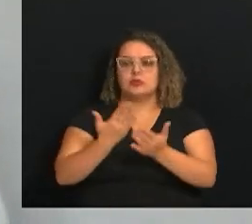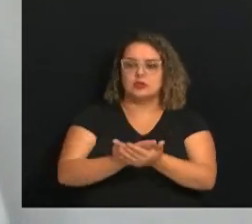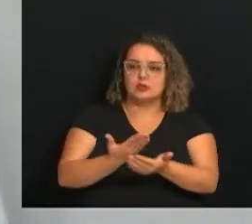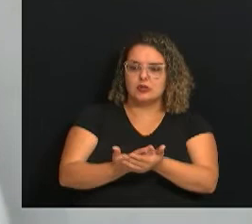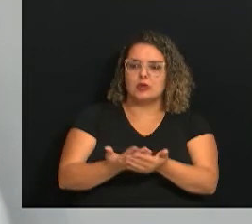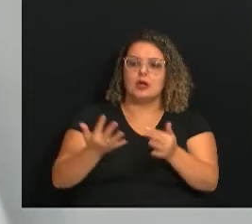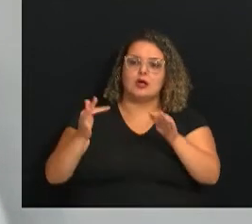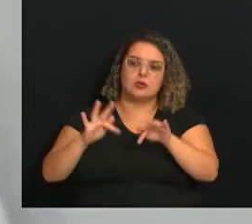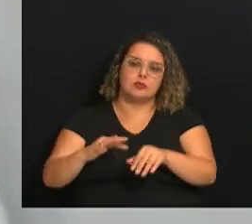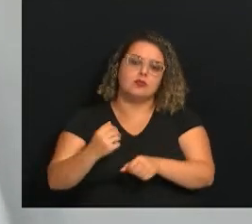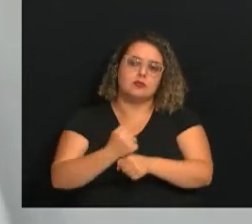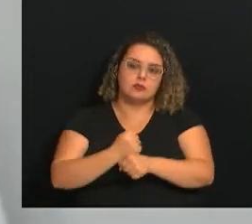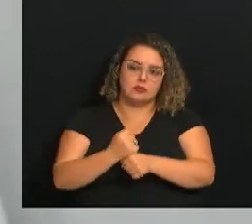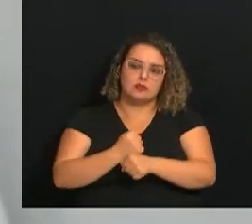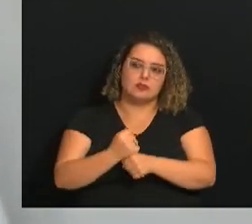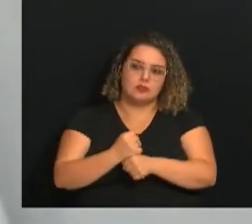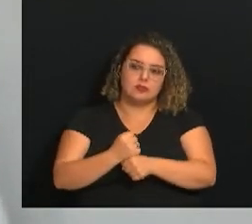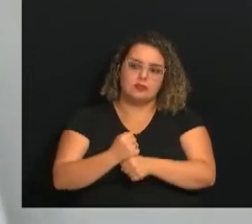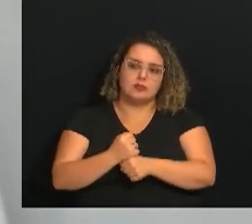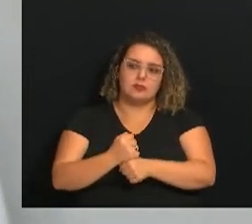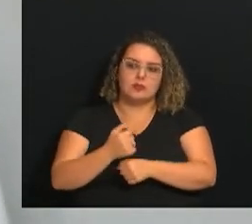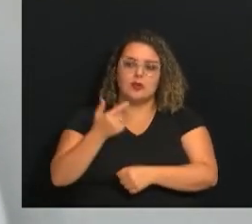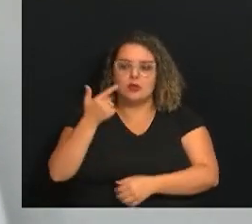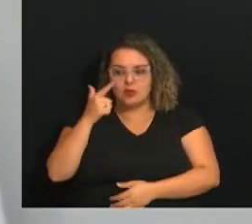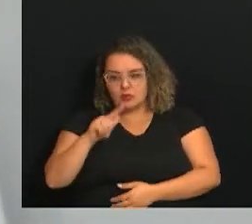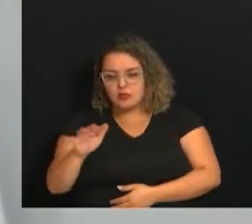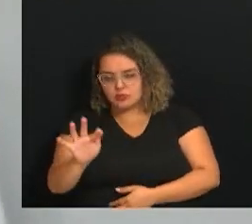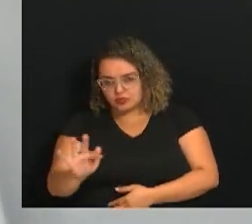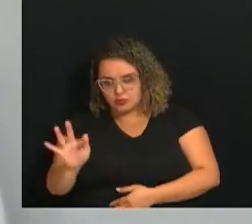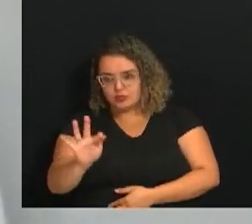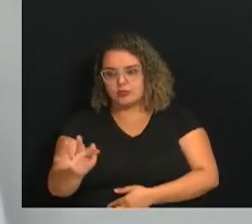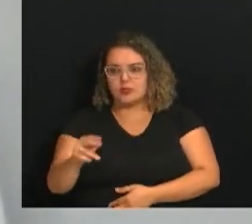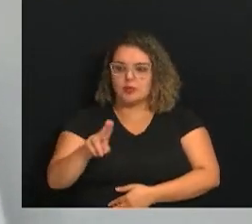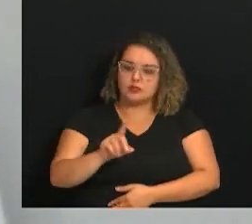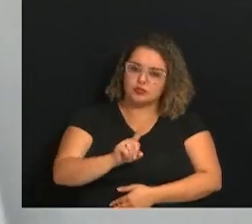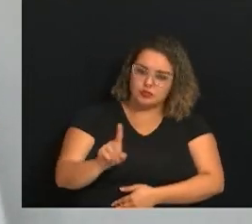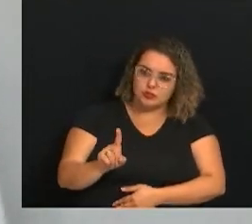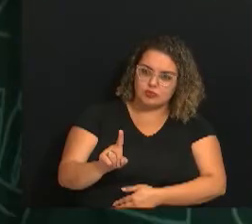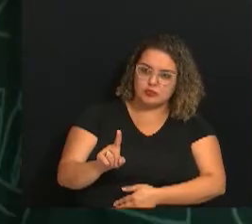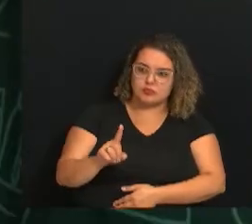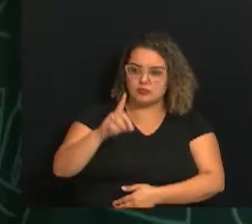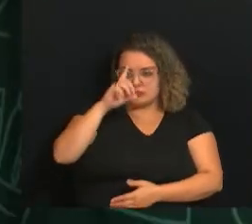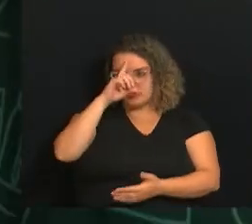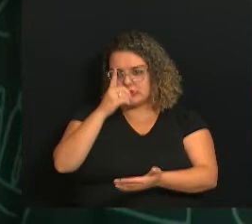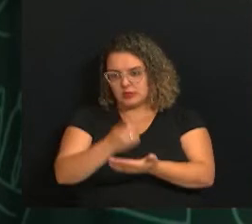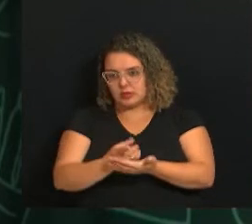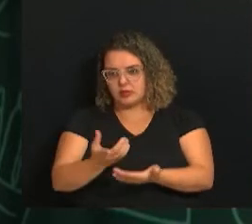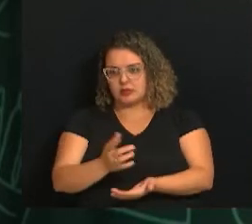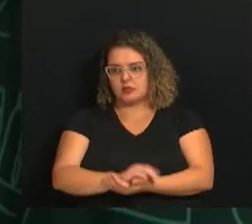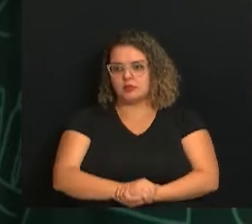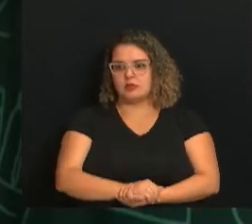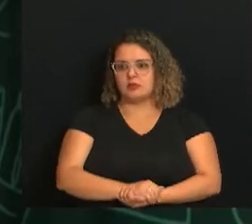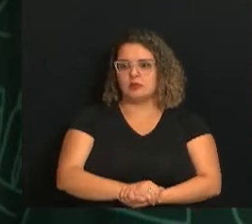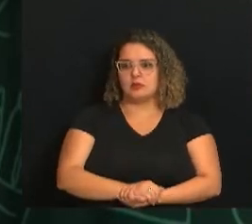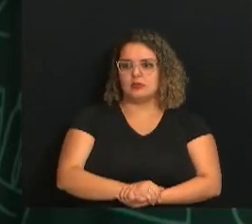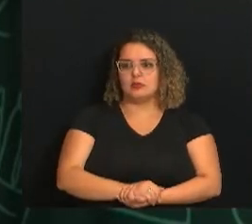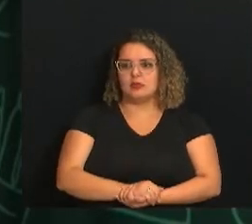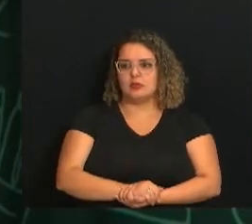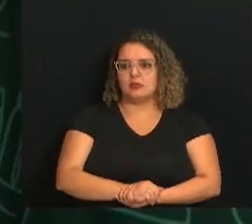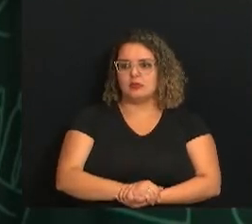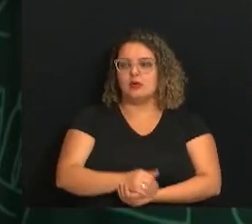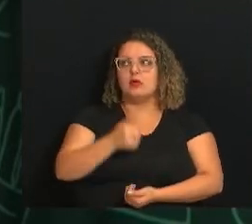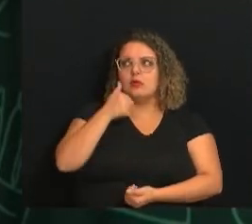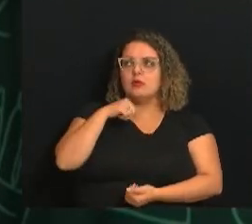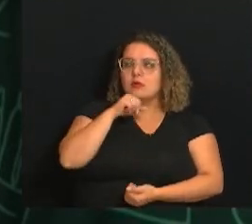se a gente vai querer ir para faculdade mesmo, né? Se essa vai ser a decisão a ser tomada. Ô, Laurismara, você estava contando para